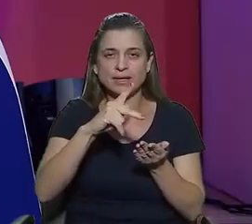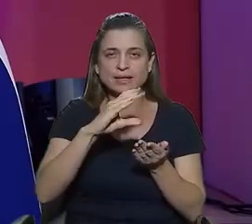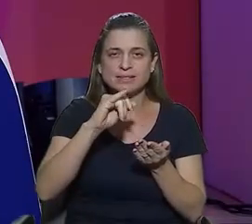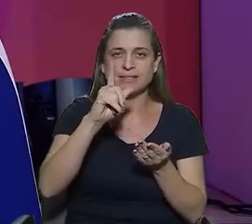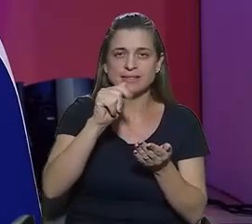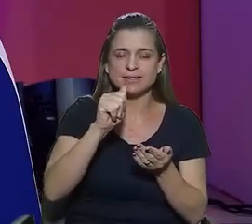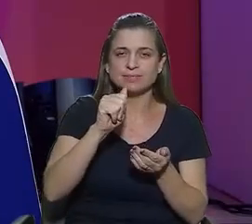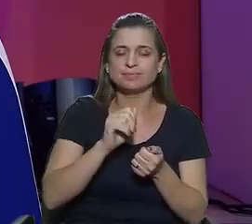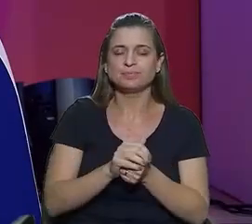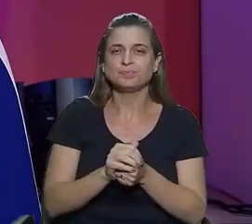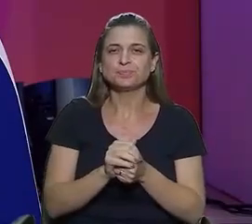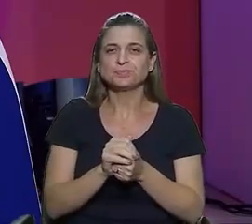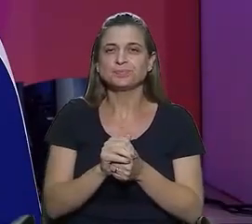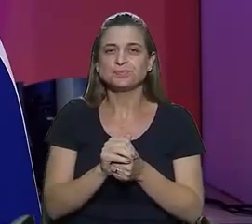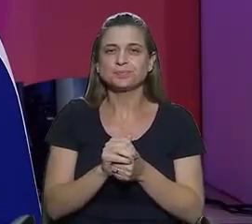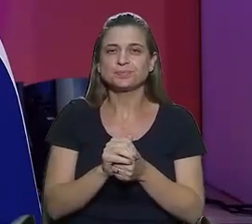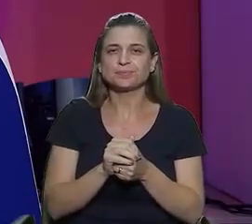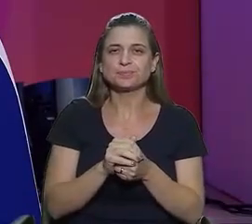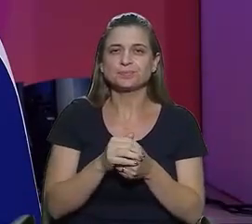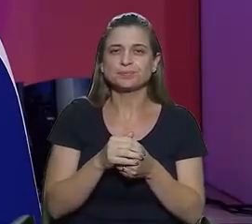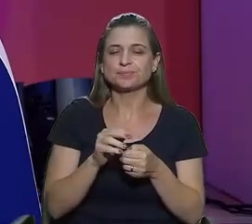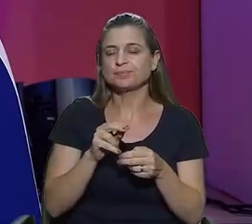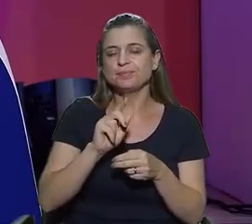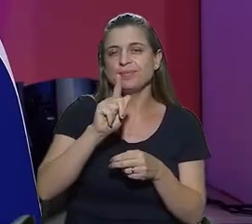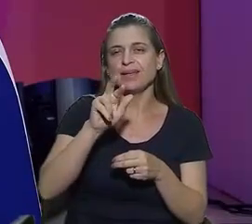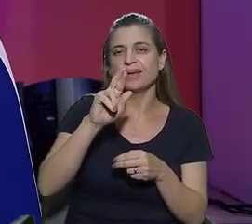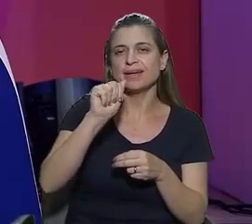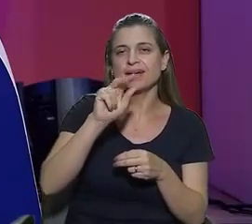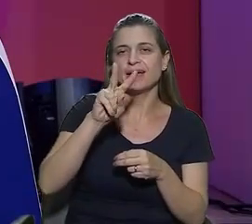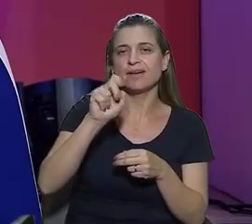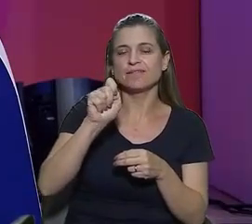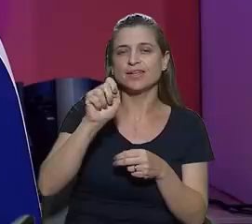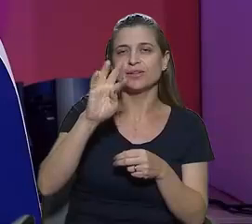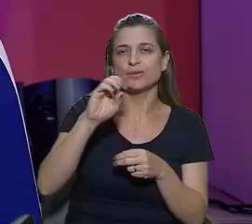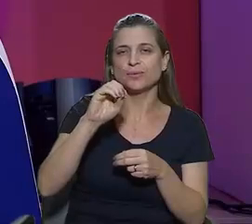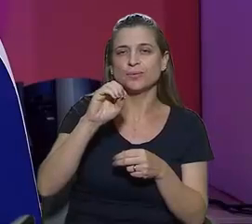artesania mostra que graveta é quem derruba a panela. Eu acho que é isso.